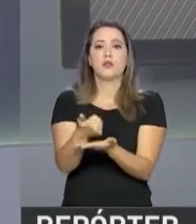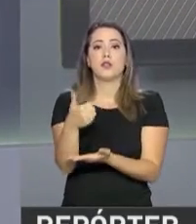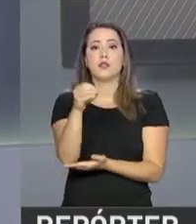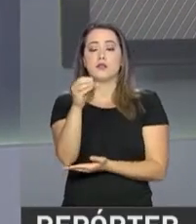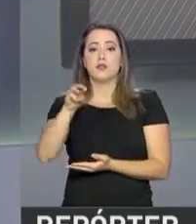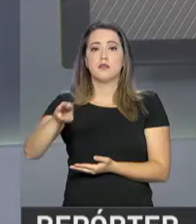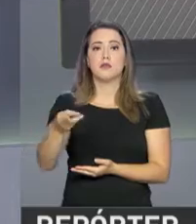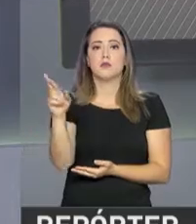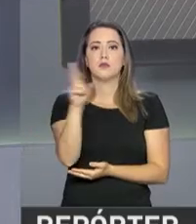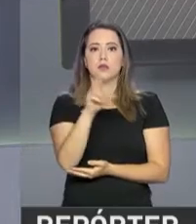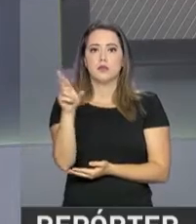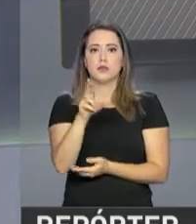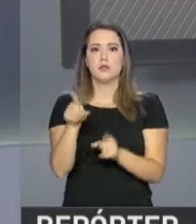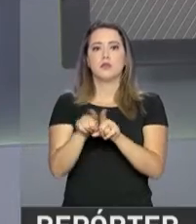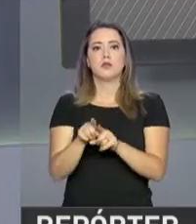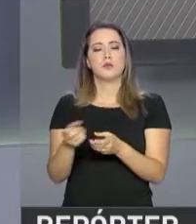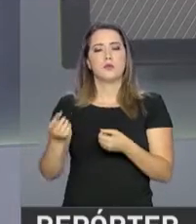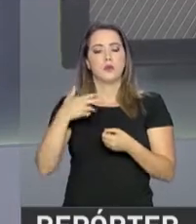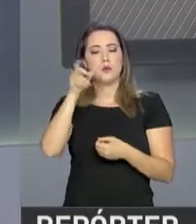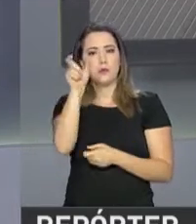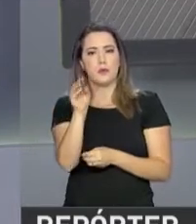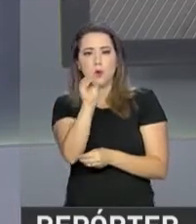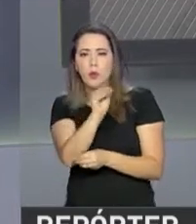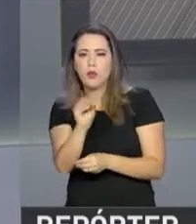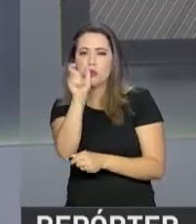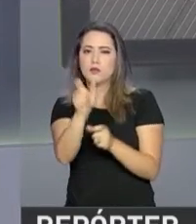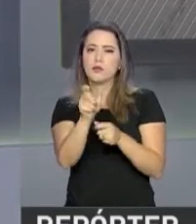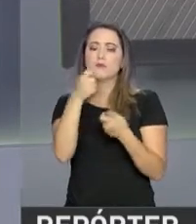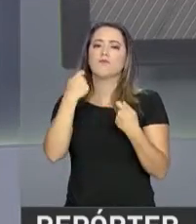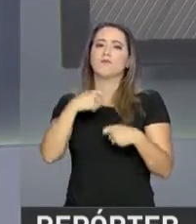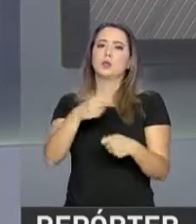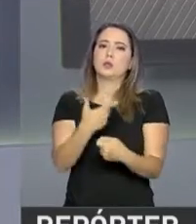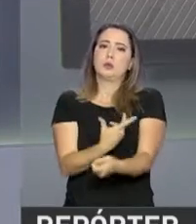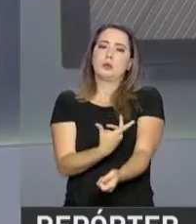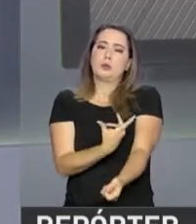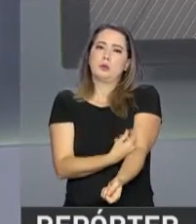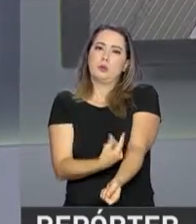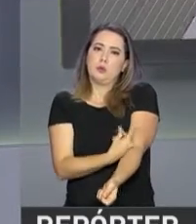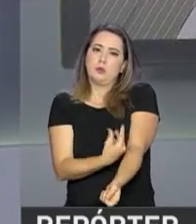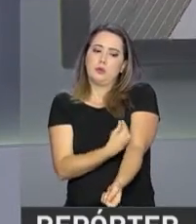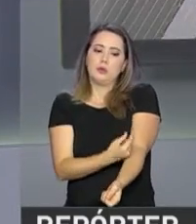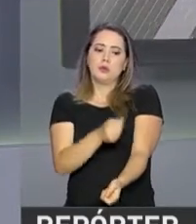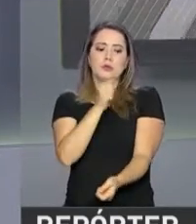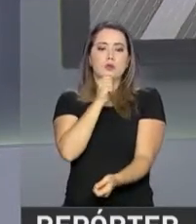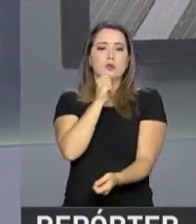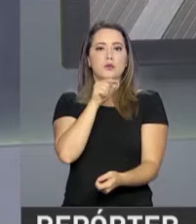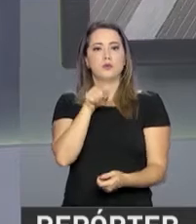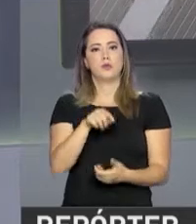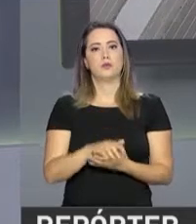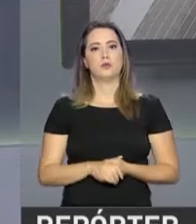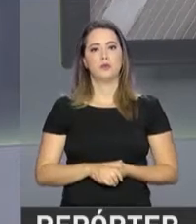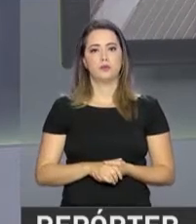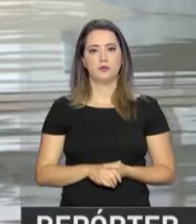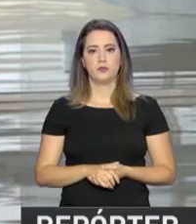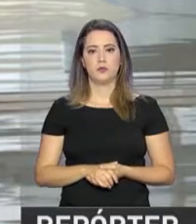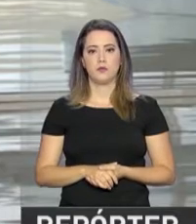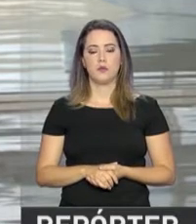a recuperação de vítimas da dependência da droga a repórter márcia fernandes traz os detalhes do evento